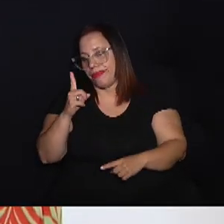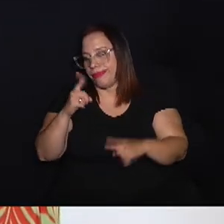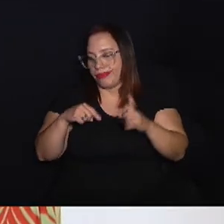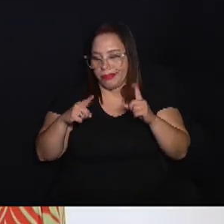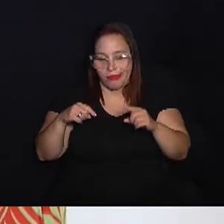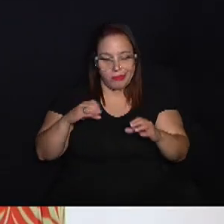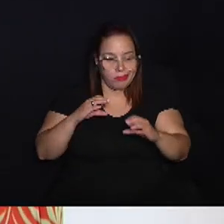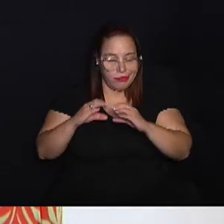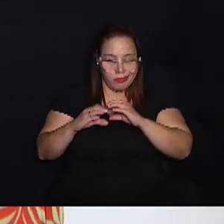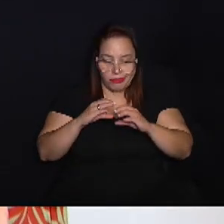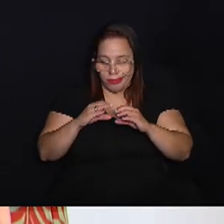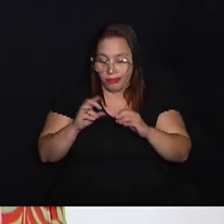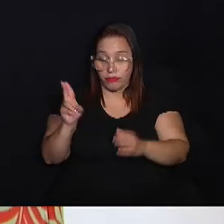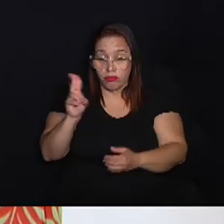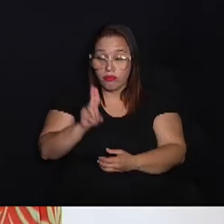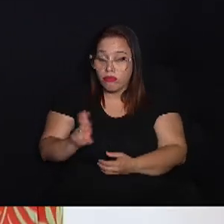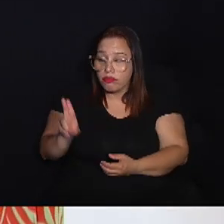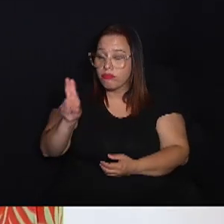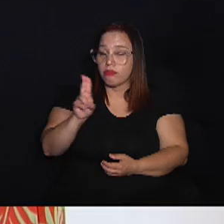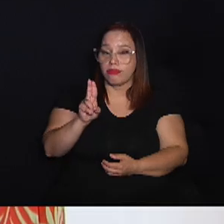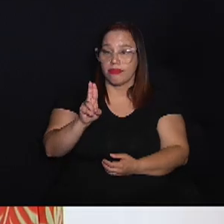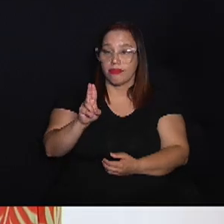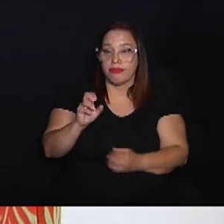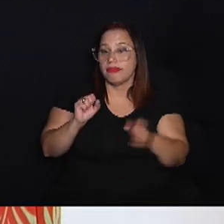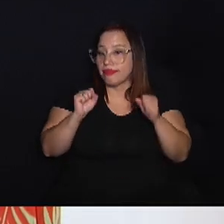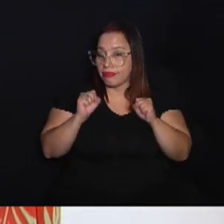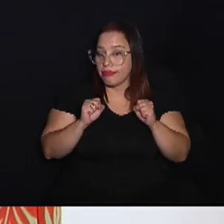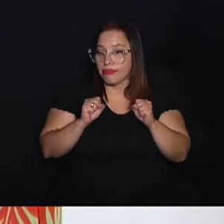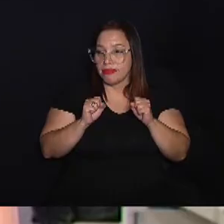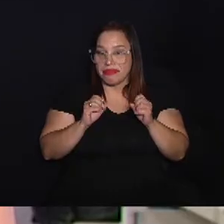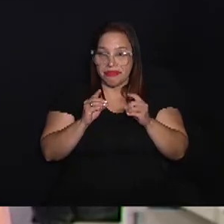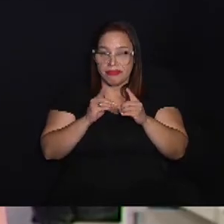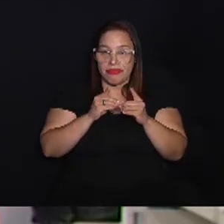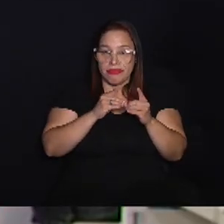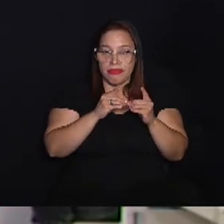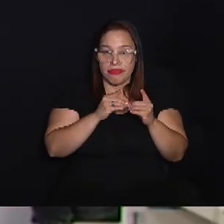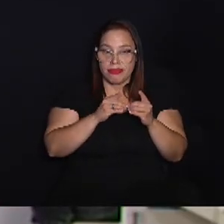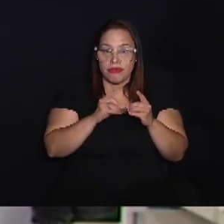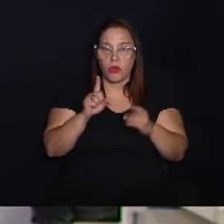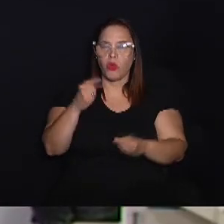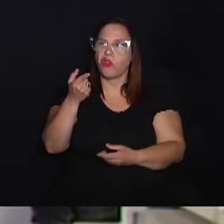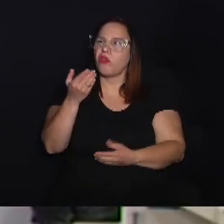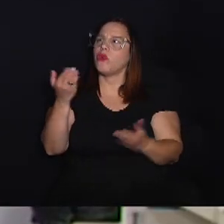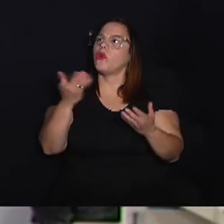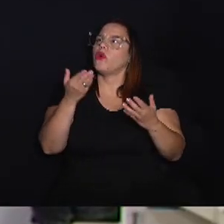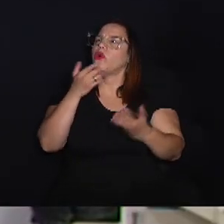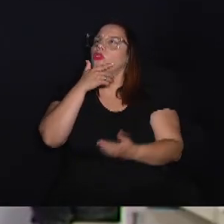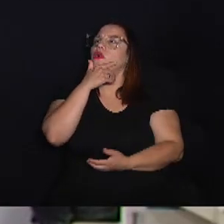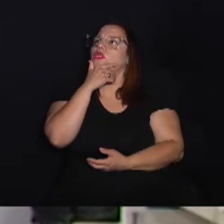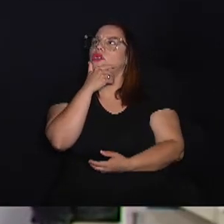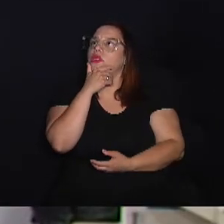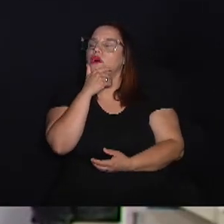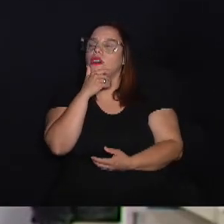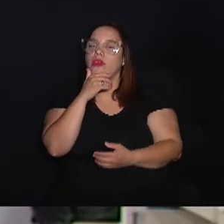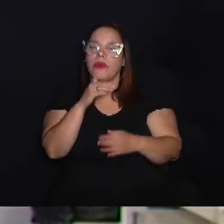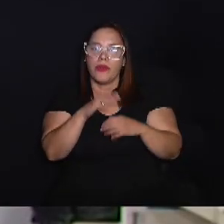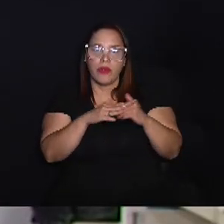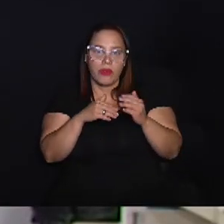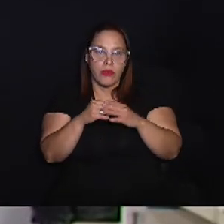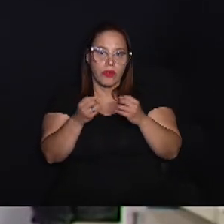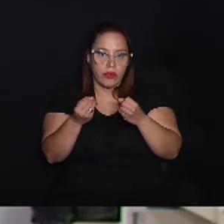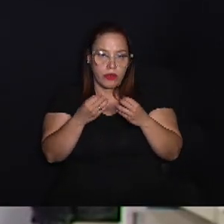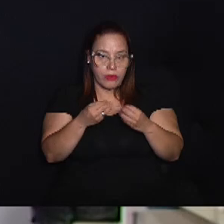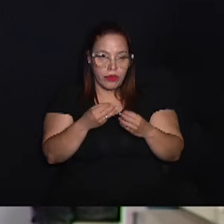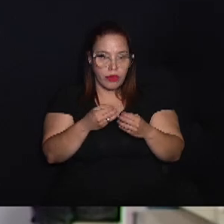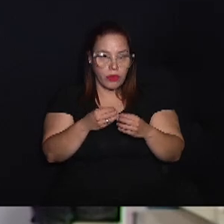de comunicação são usados para que se possa atender. E outra, hoje com o material, a informação em